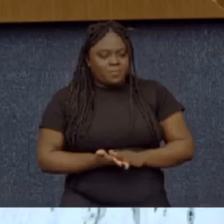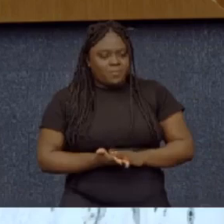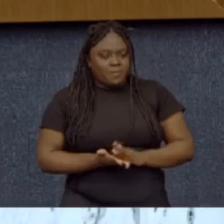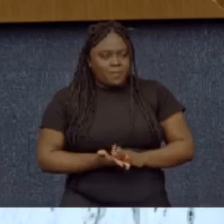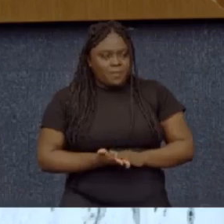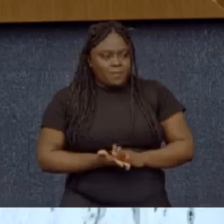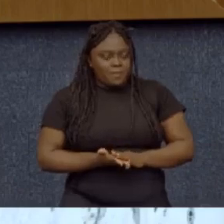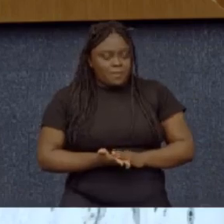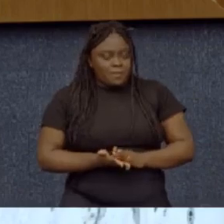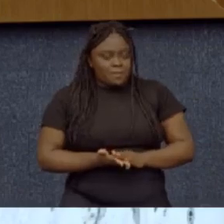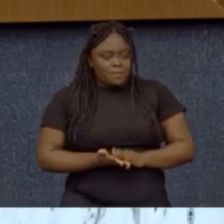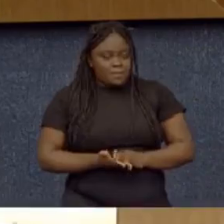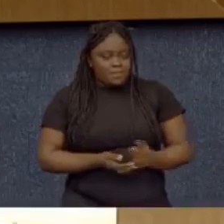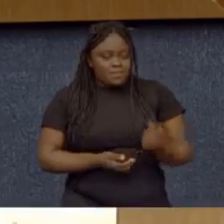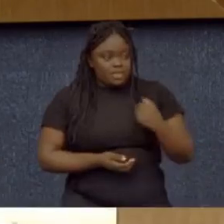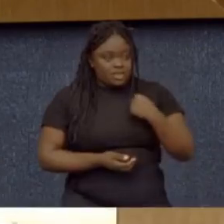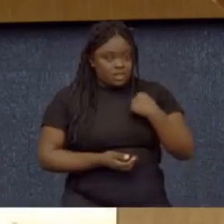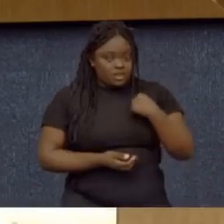Eu estava destacando